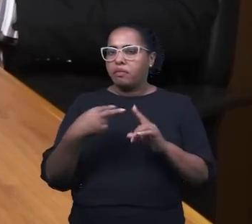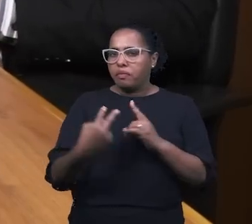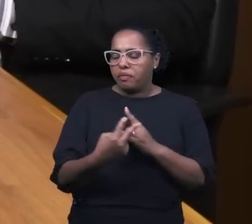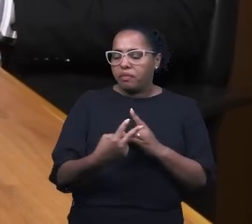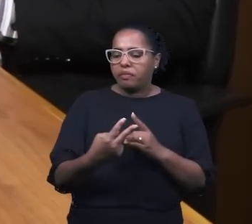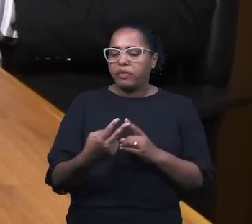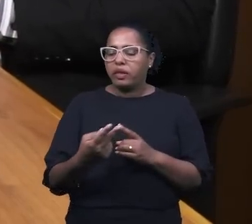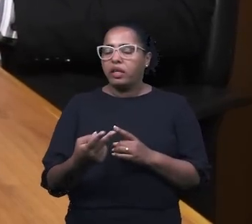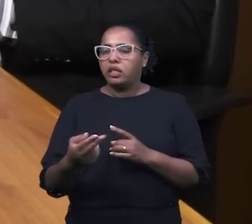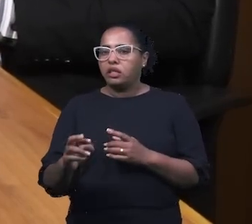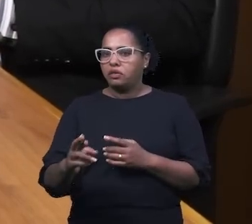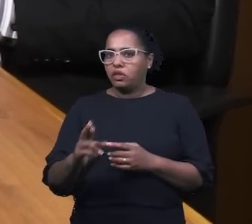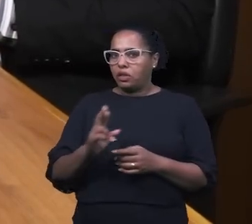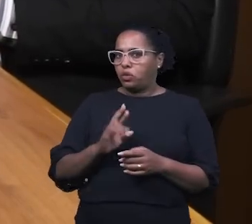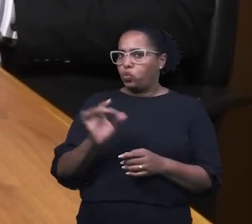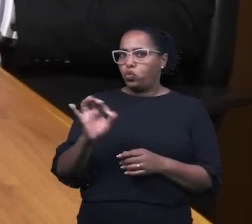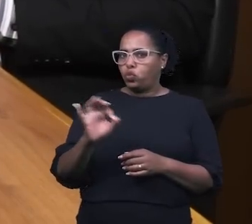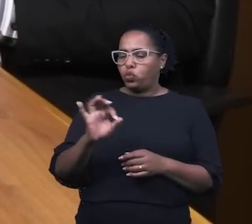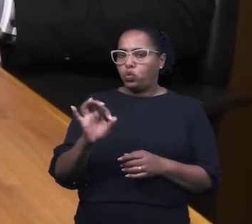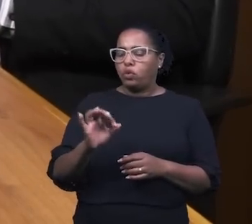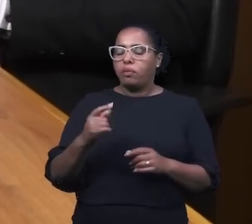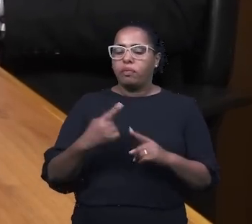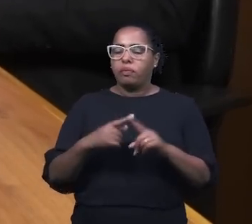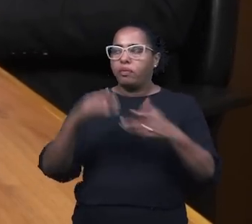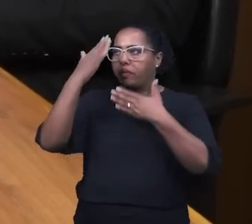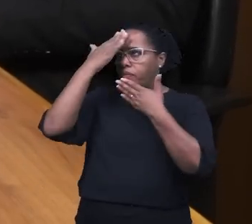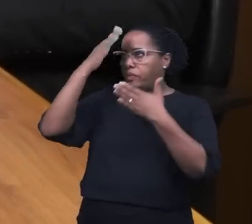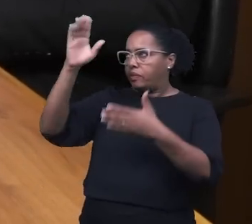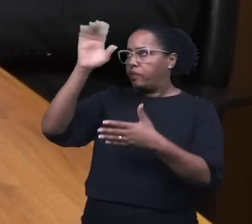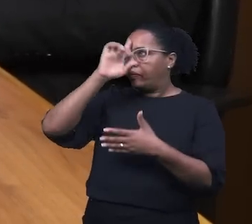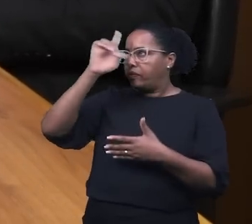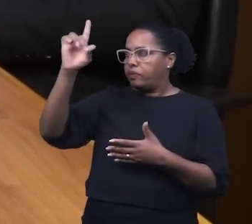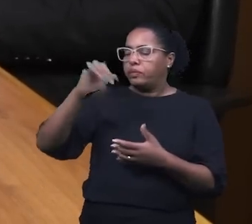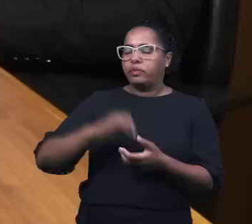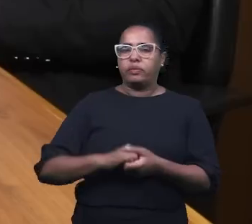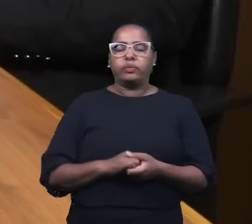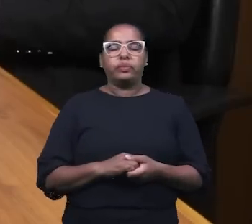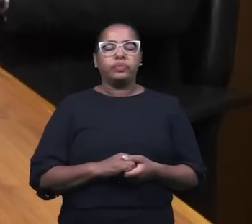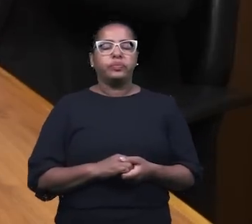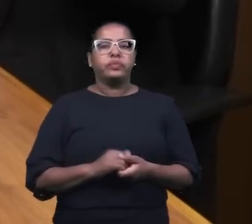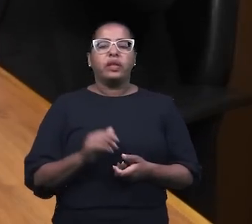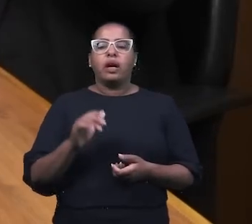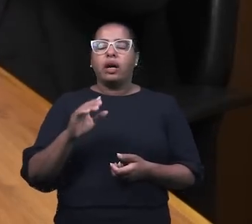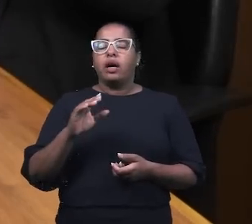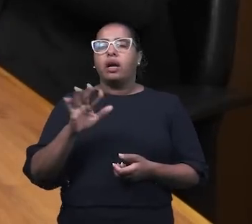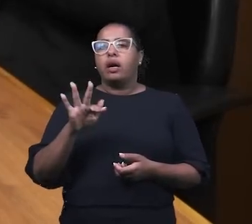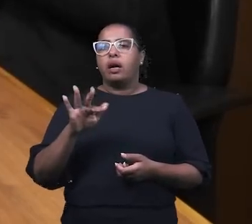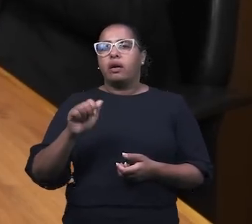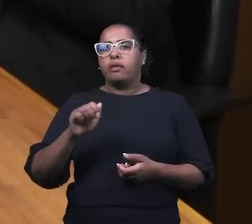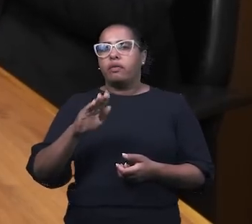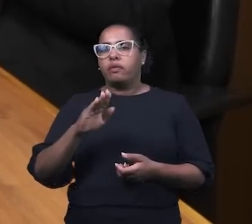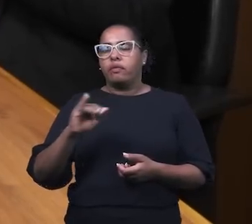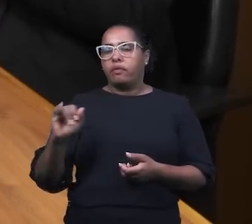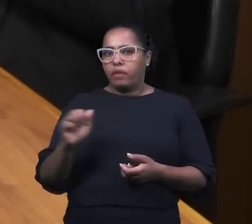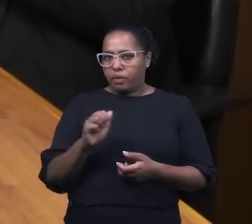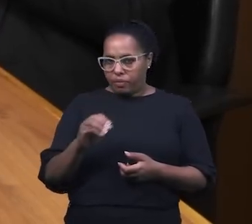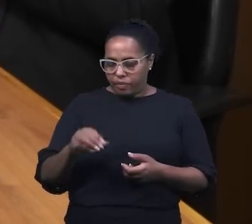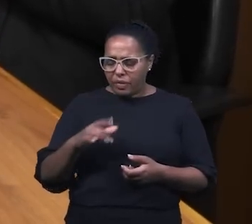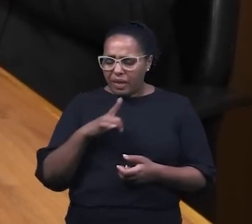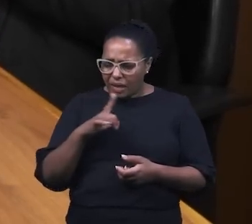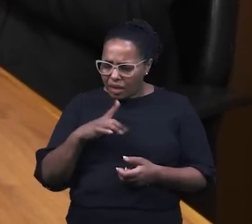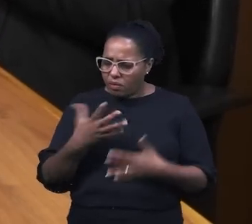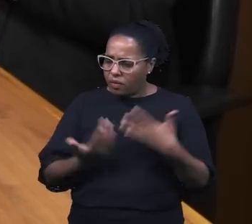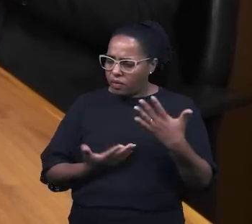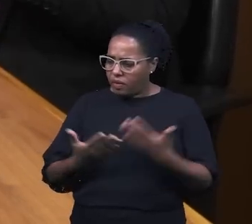por gratidão a Deus daquilo que ele faz. Mas, Fábio, me fala uma coisa. Nós temos irmãos, membros da Igreja